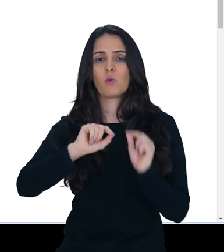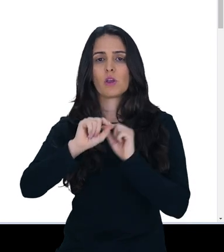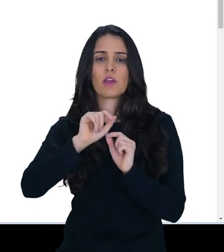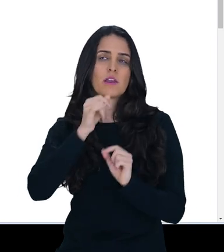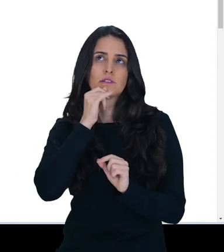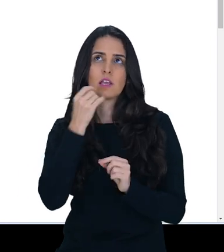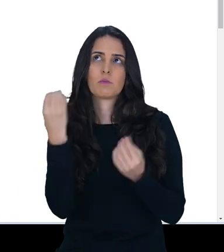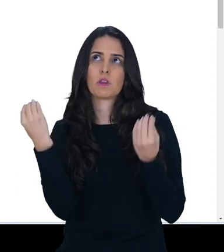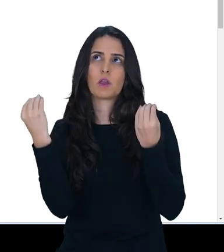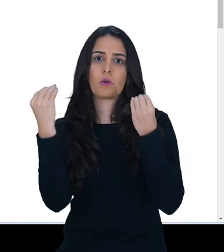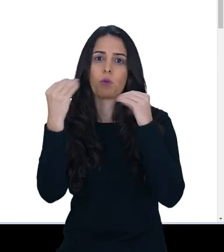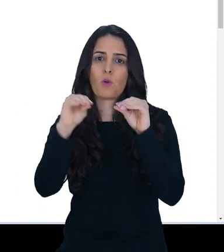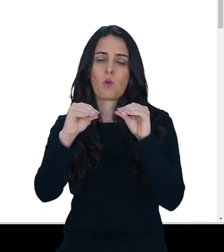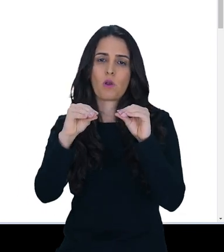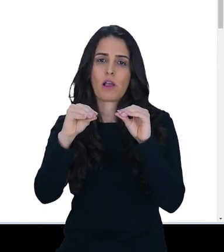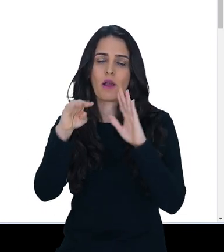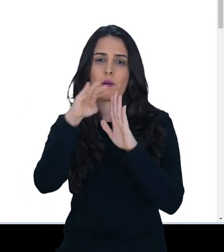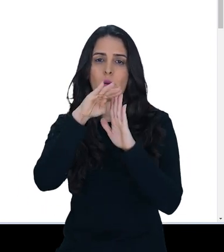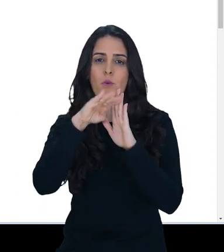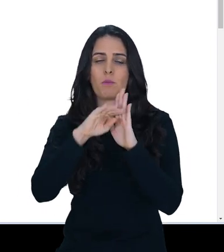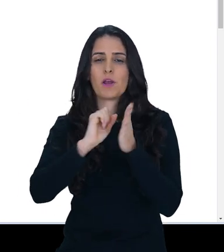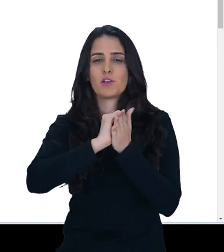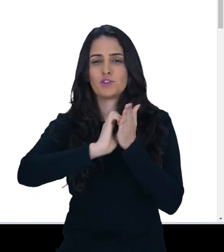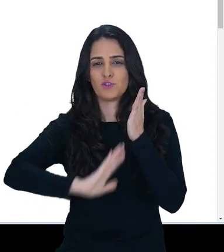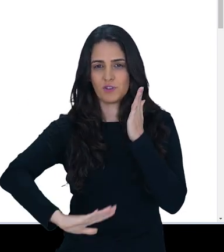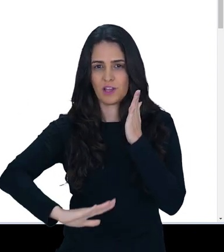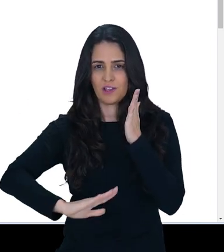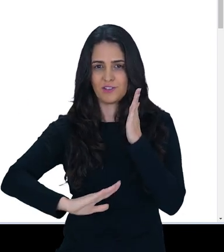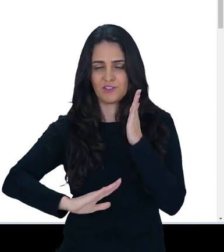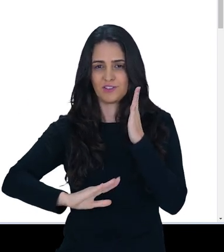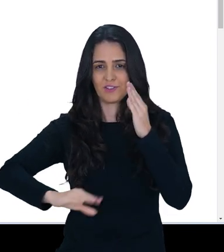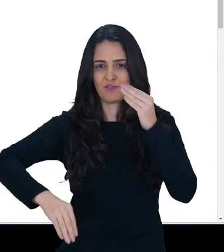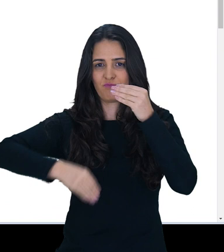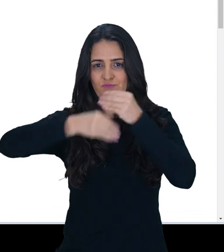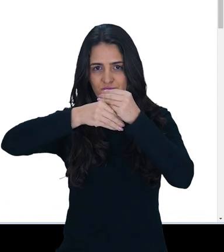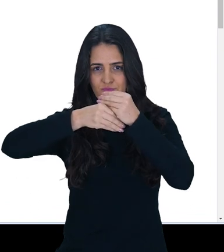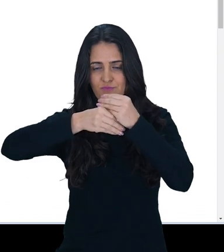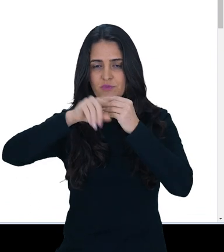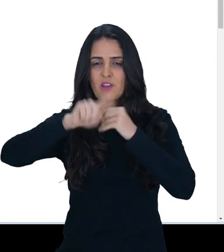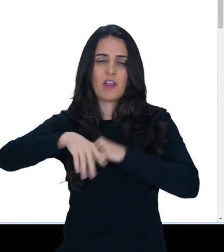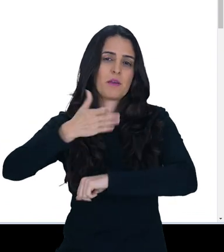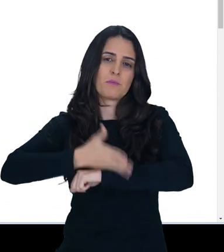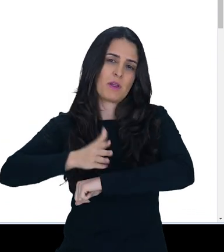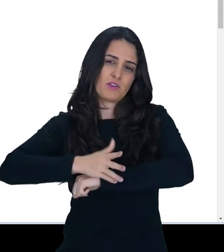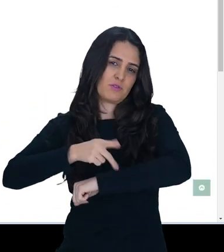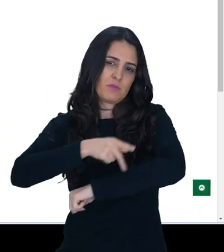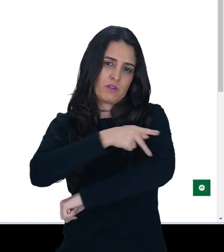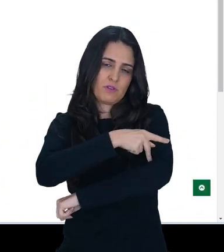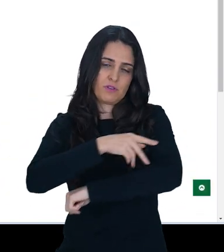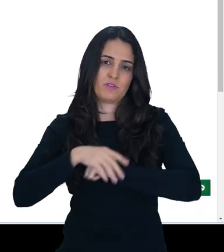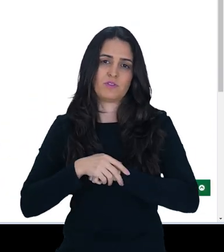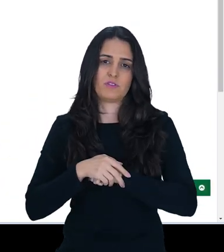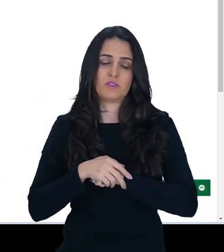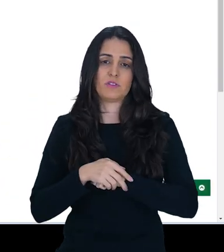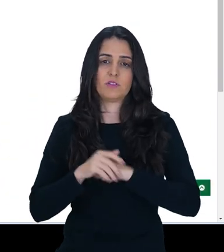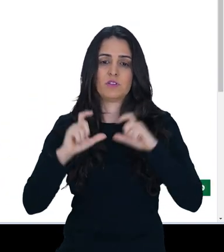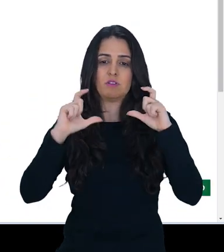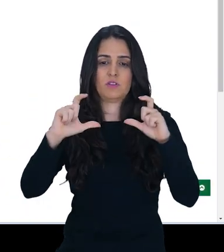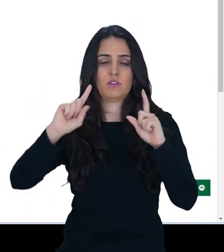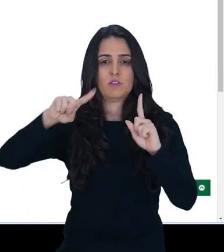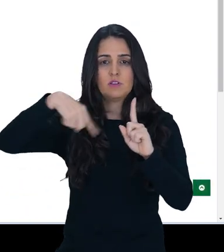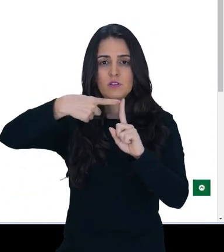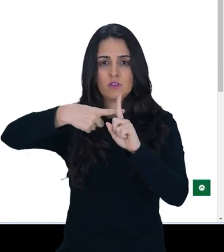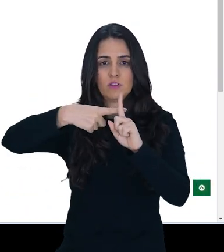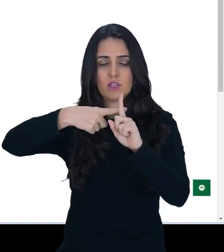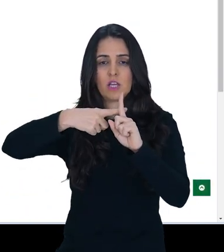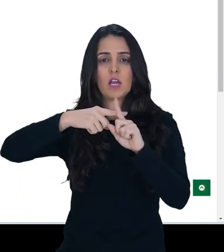o seu plano de ensino Digamos que seja uma atividade relacionada alguma prática pedagógica depois ele precisa marcar